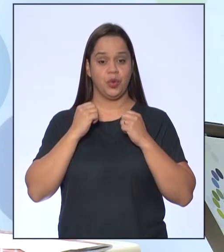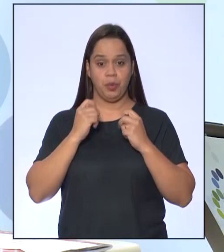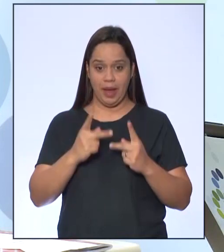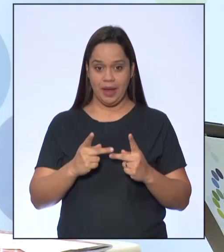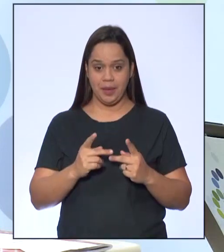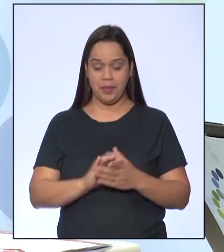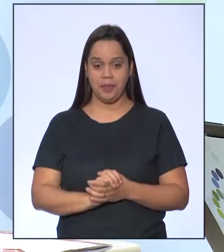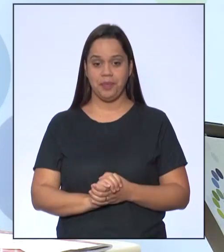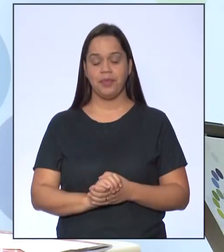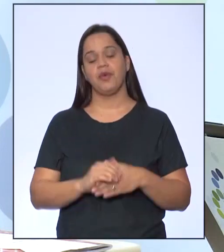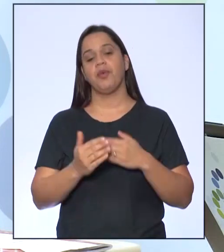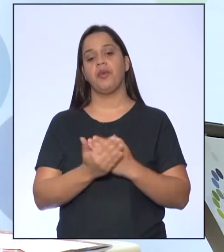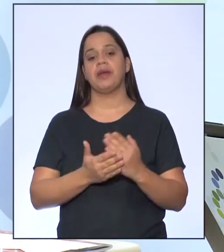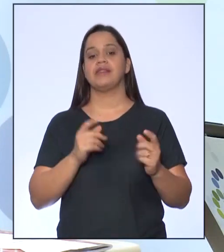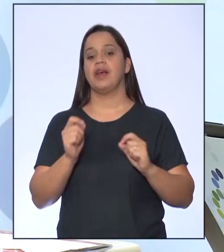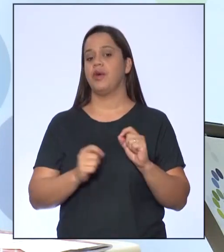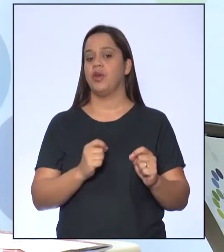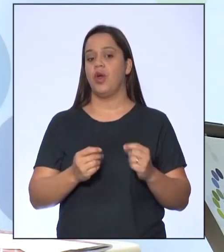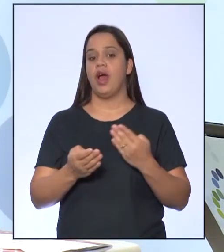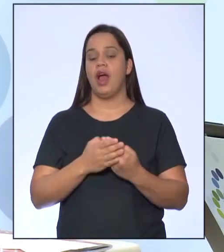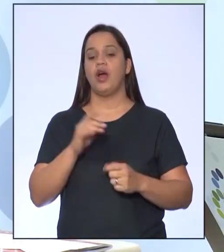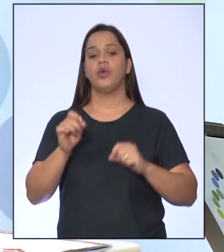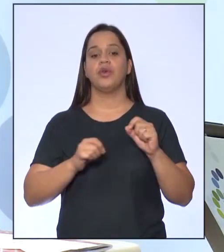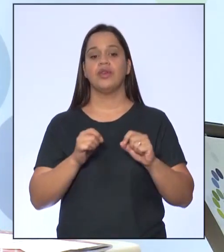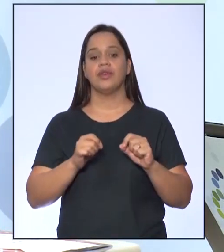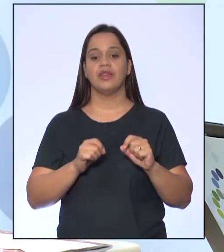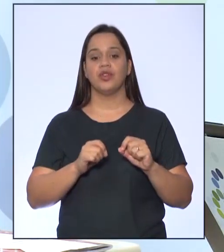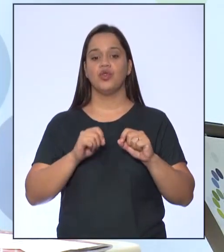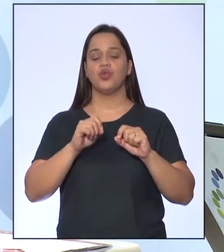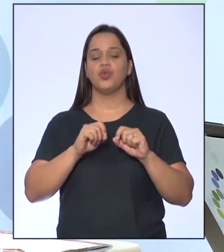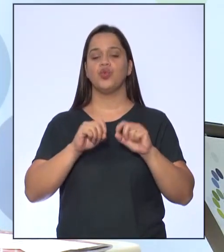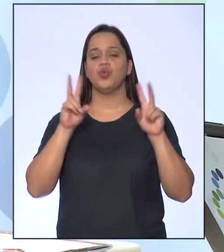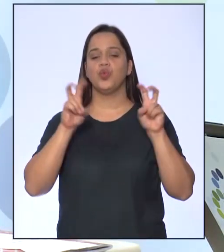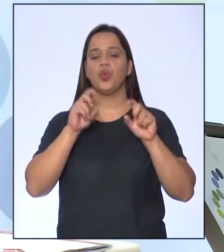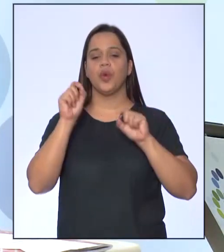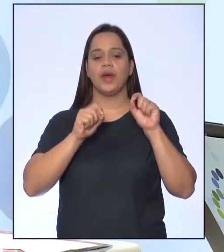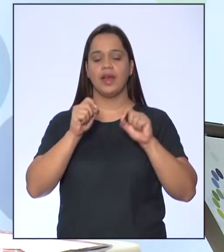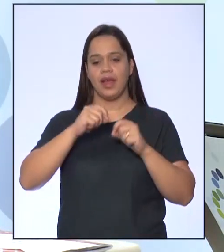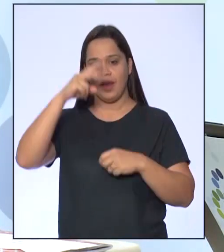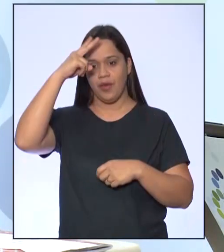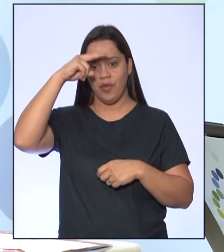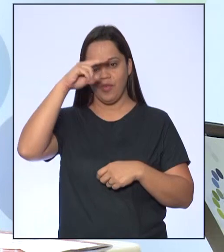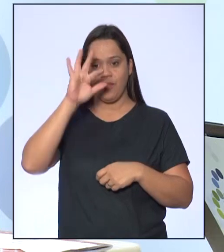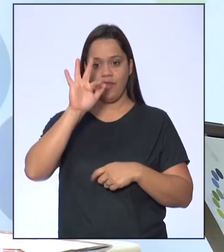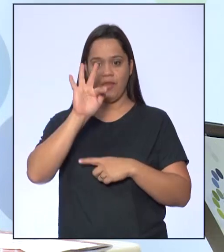Então vamos lá. A nossa aula hoje vai ser sobre fábulas.